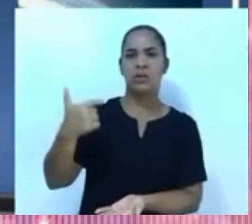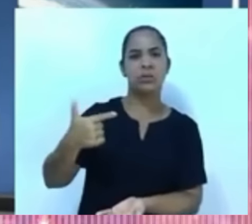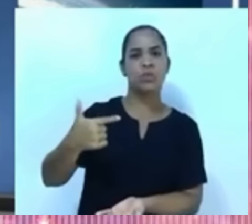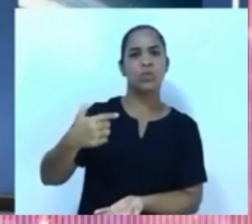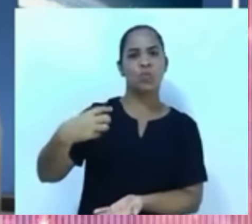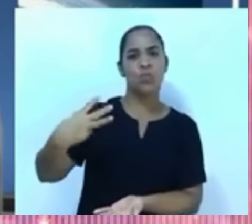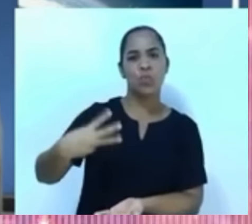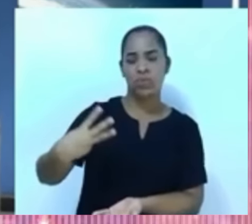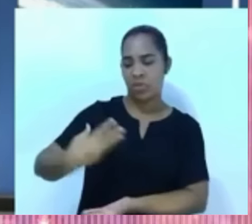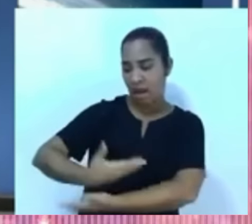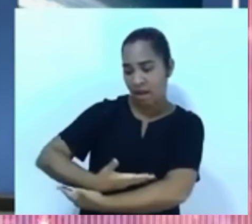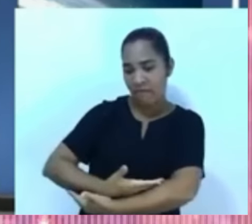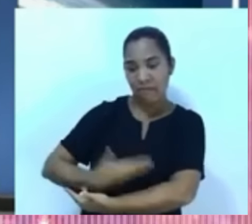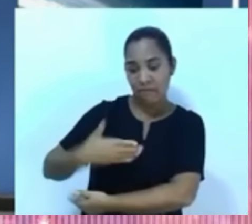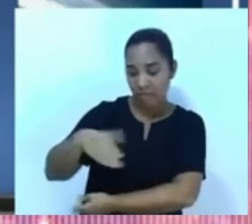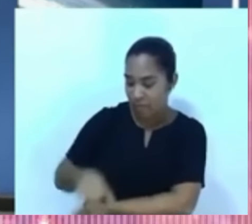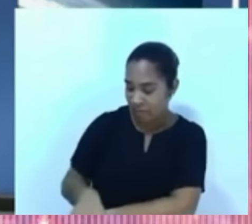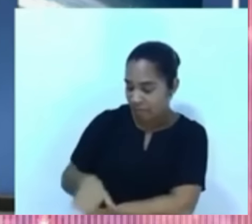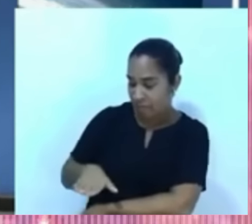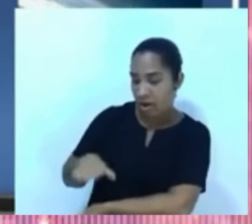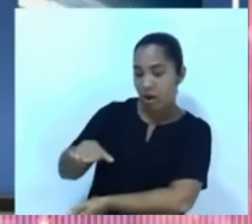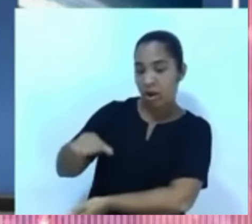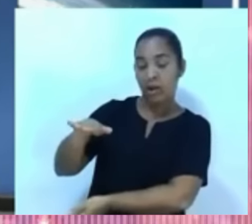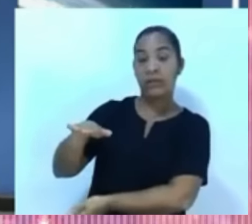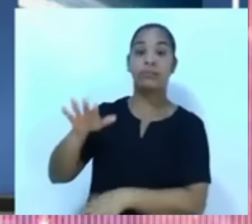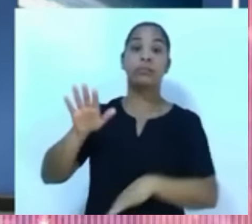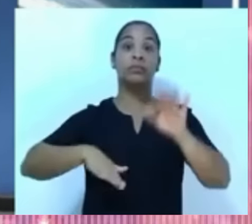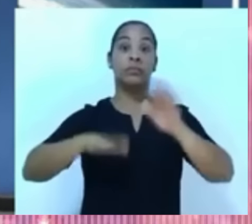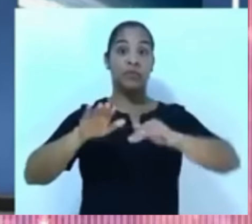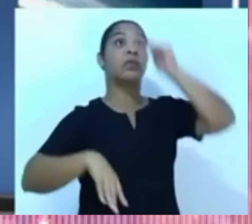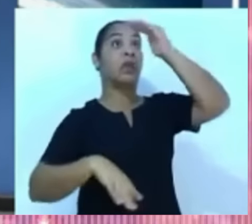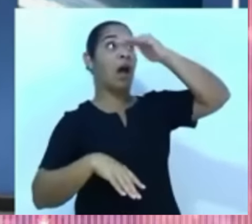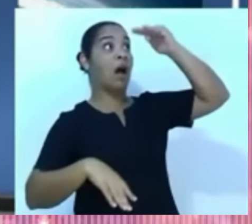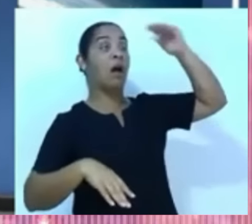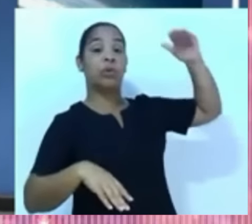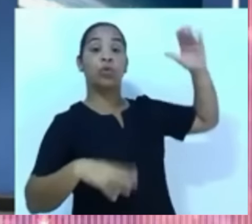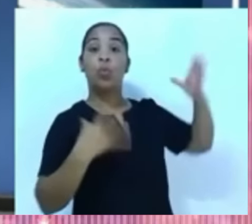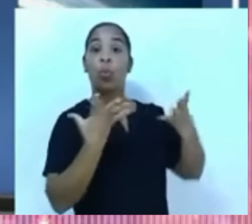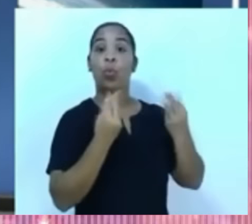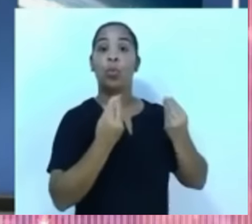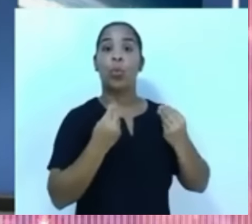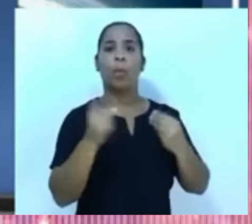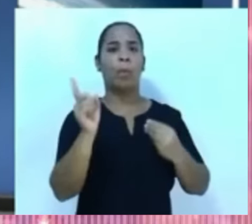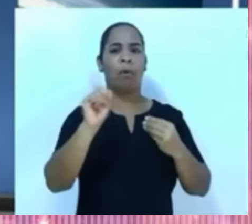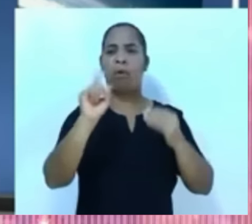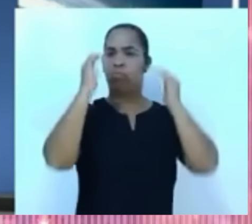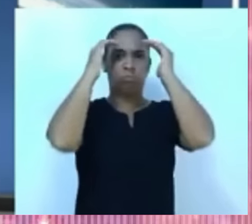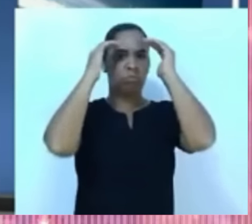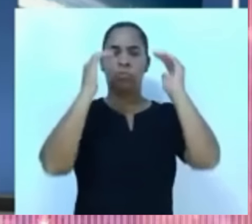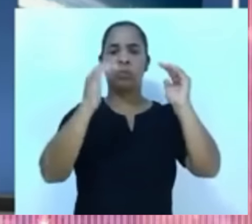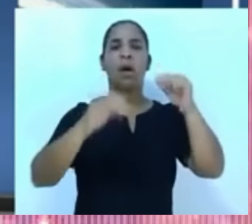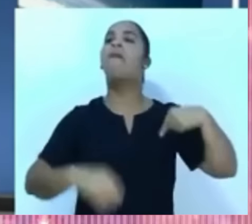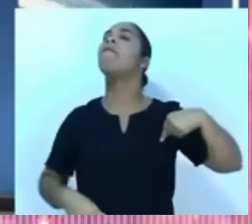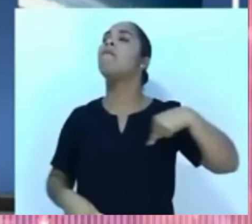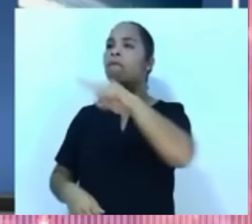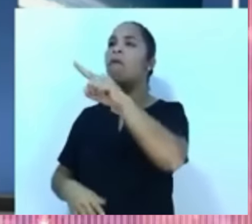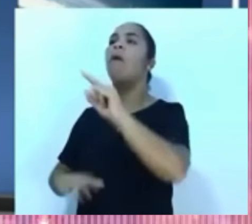quando os adultos muitas vezes inconsequentes Vamos à justiça